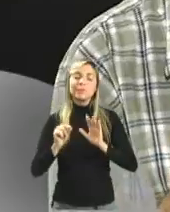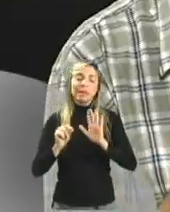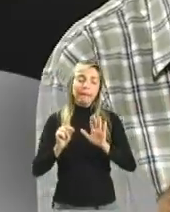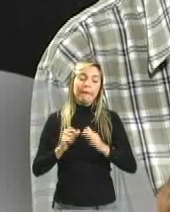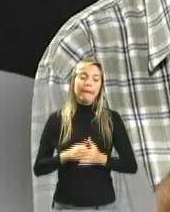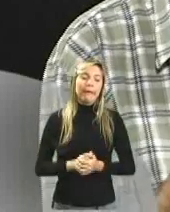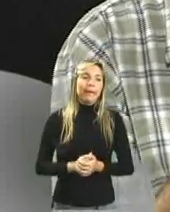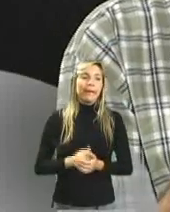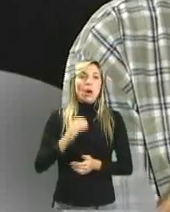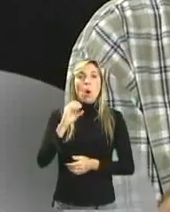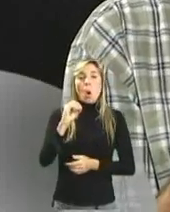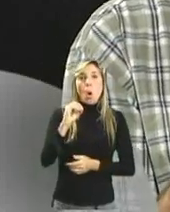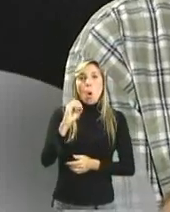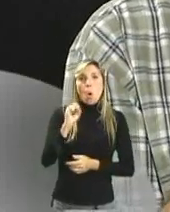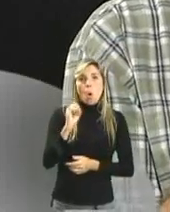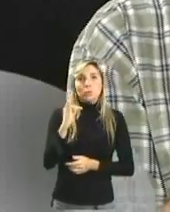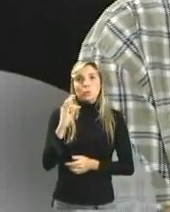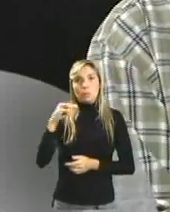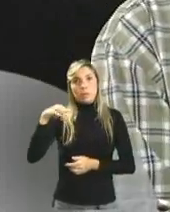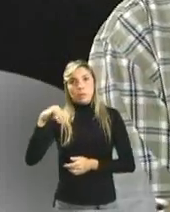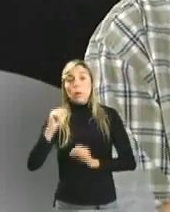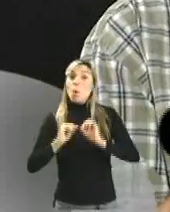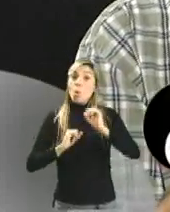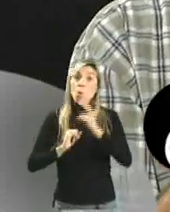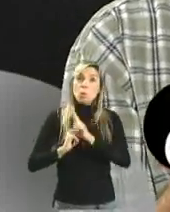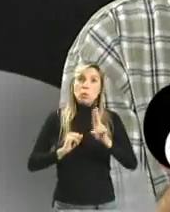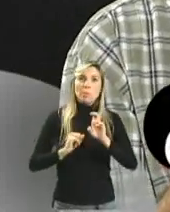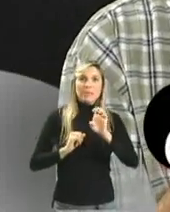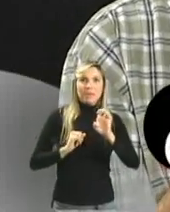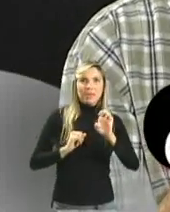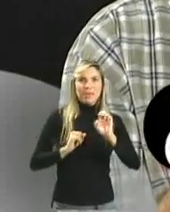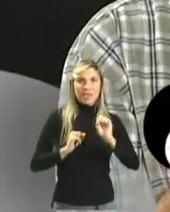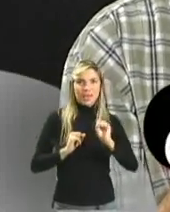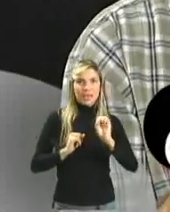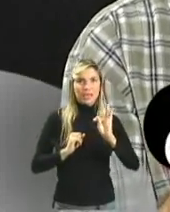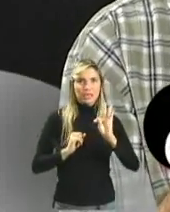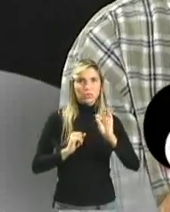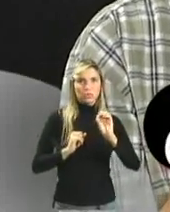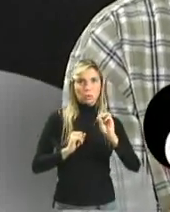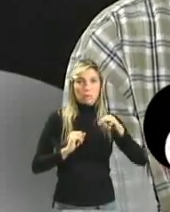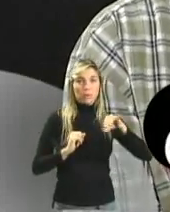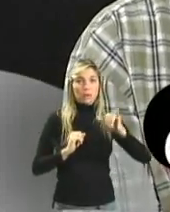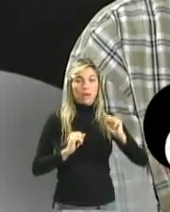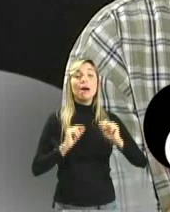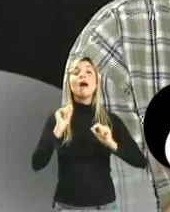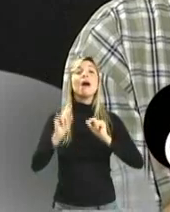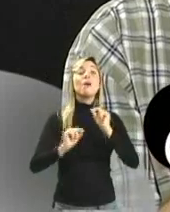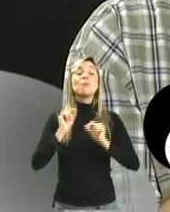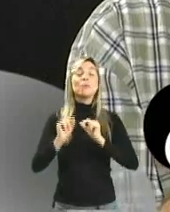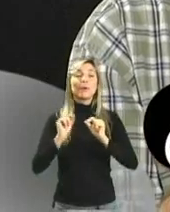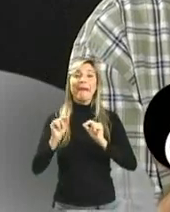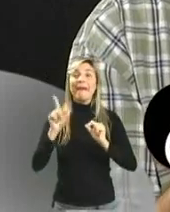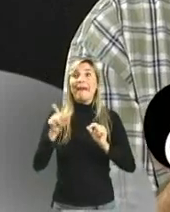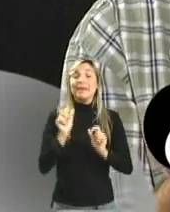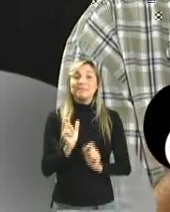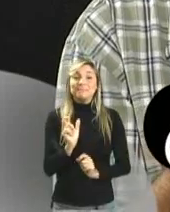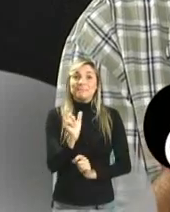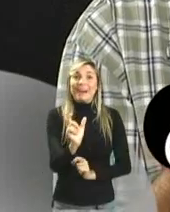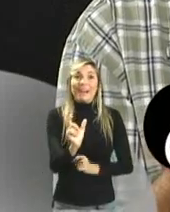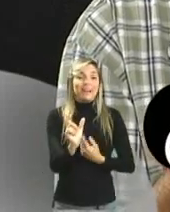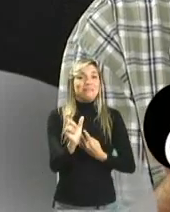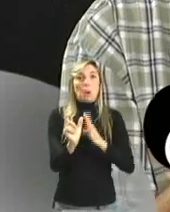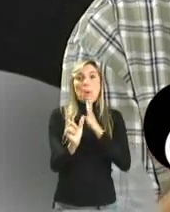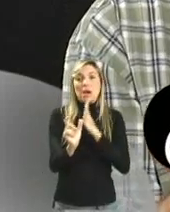Bom, a questão da ostomia ou estomia, né, conforme a nomenclatura diz, é um termo